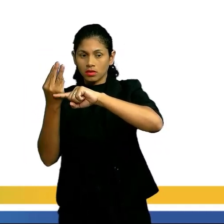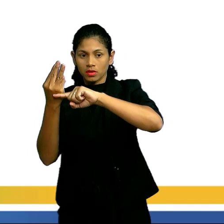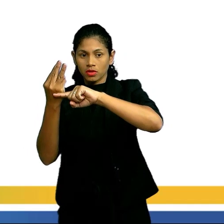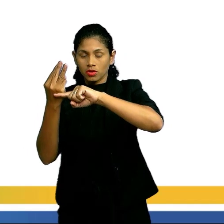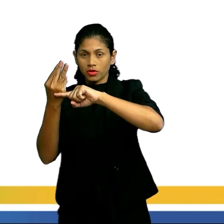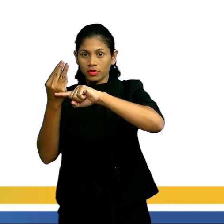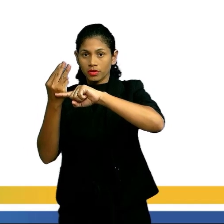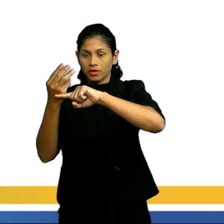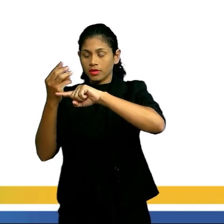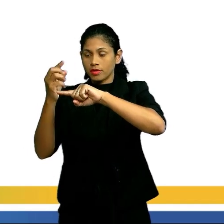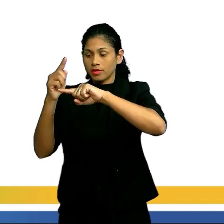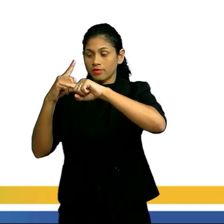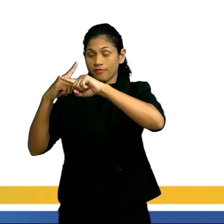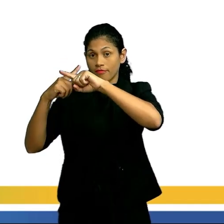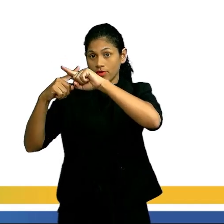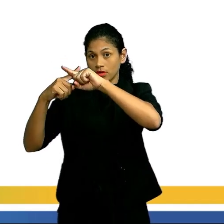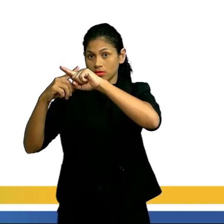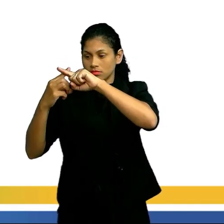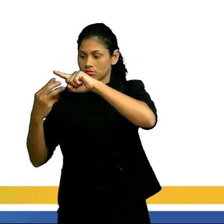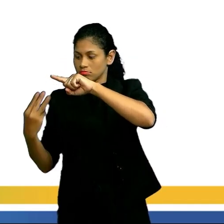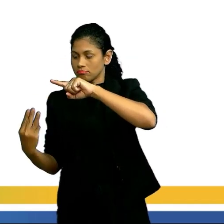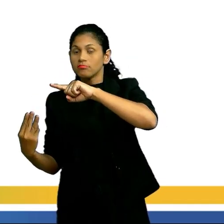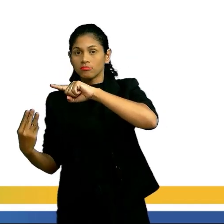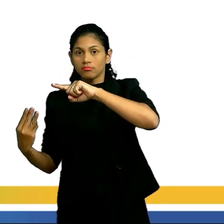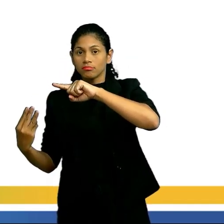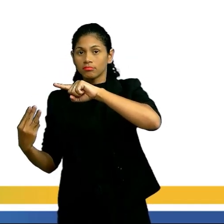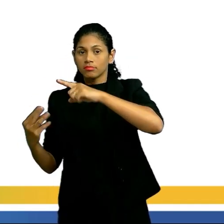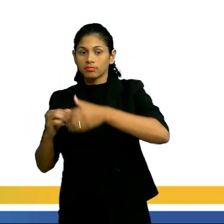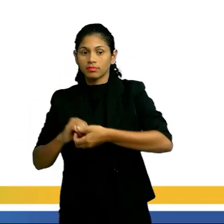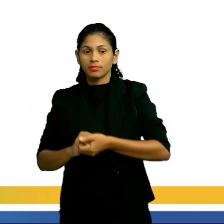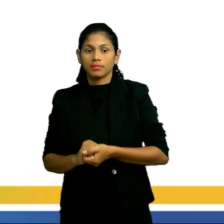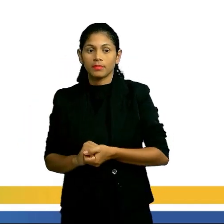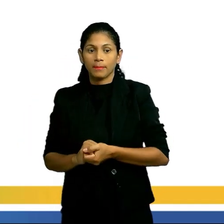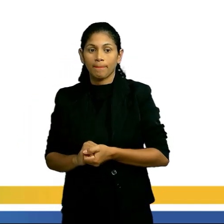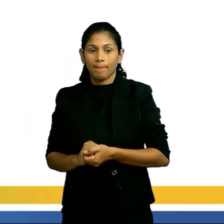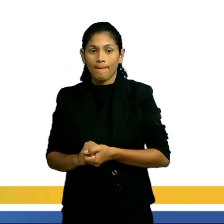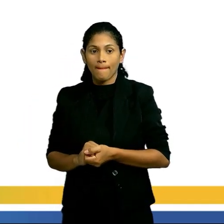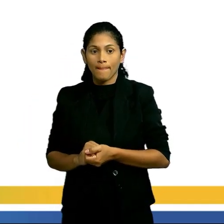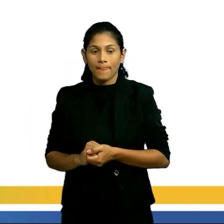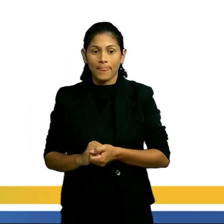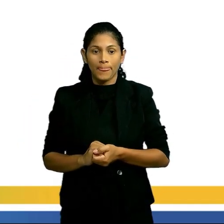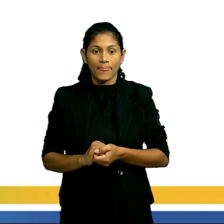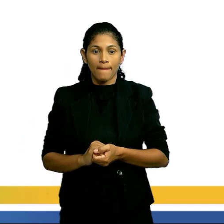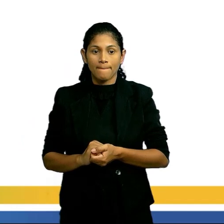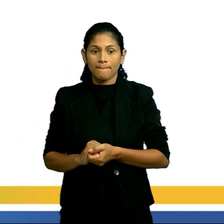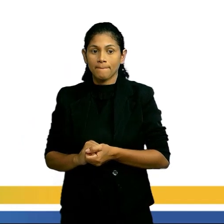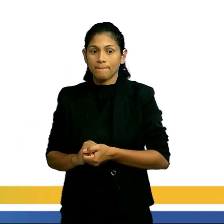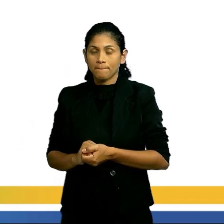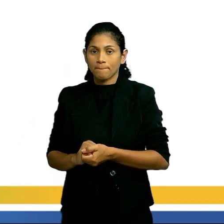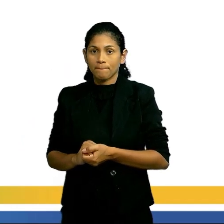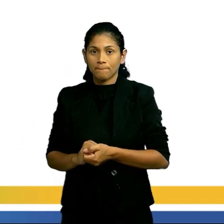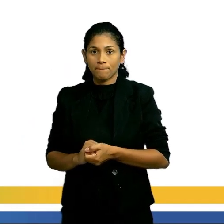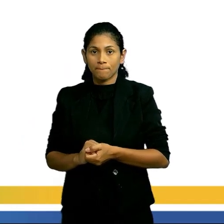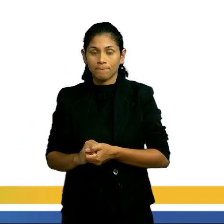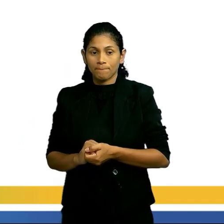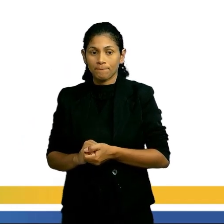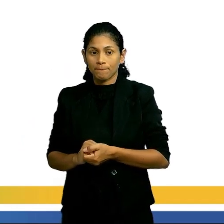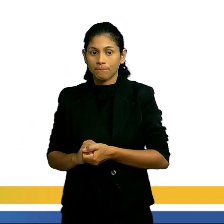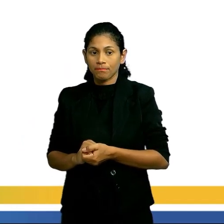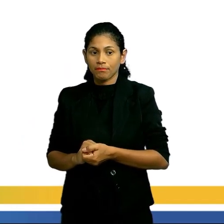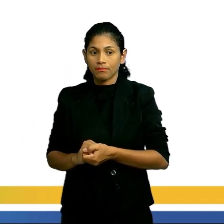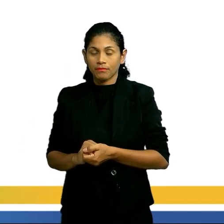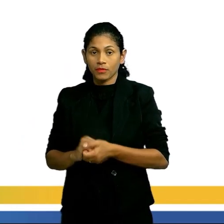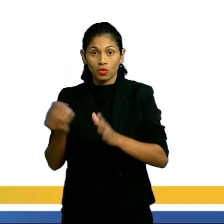3 raiz de 3 sobre 2, a nossa altura. Agora que eu sei a altura, eu vou substituir